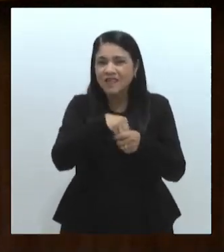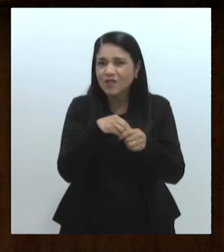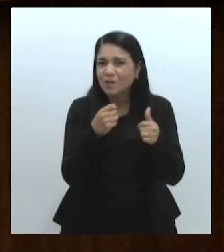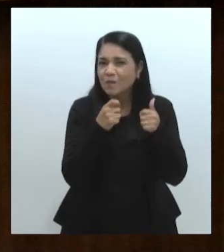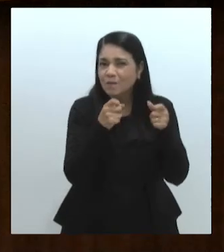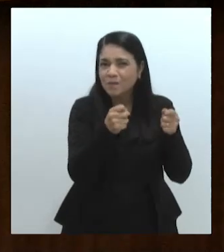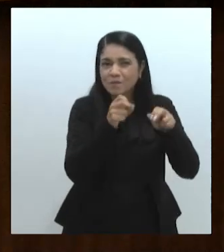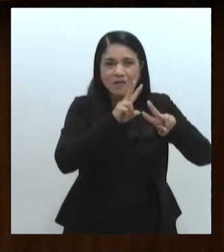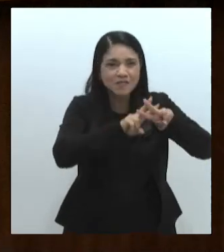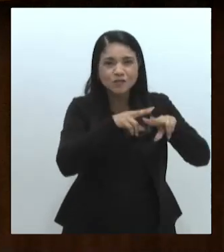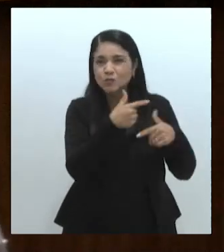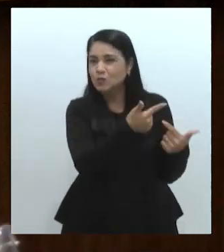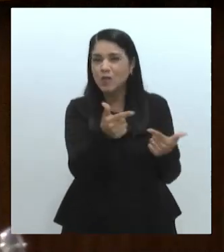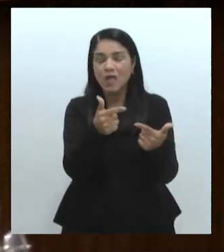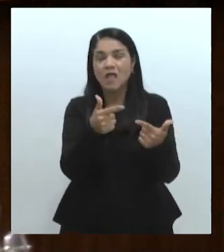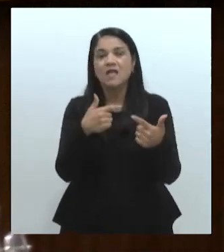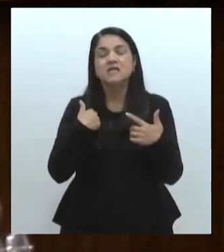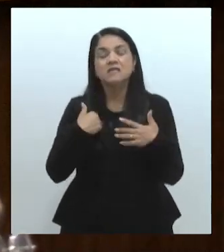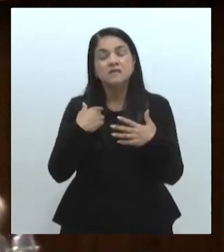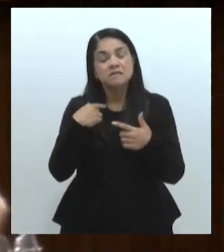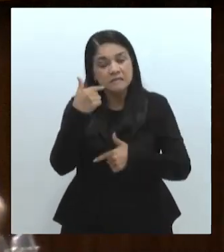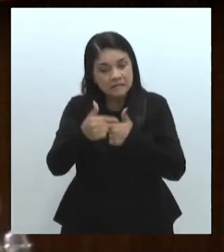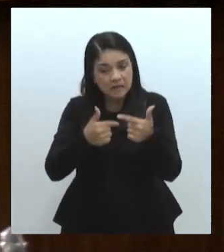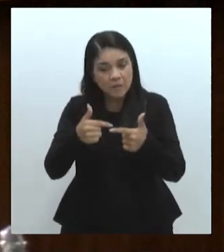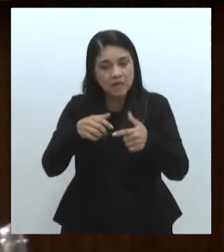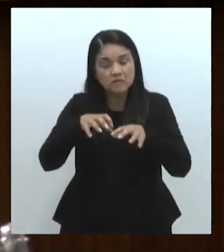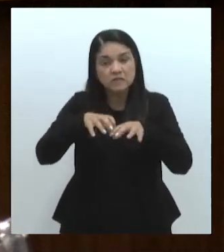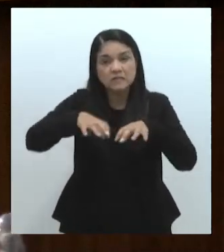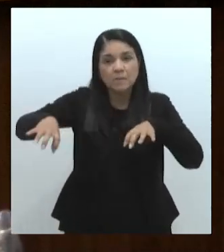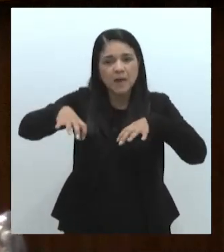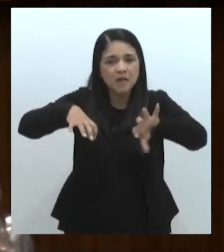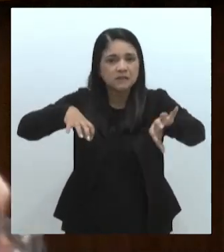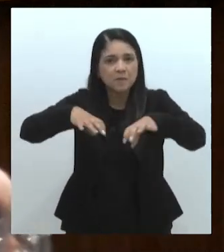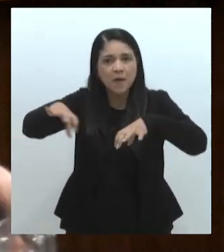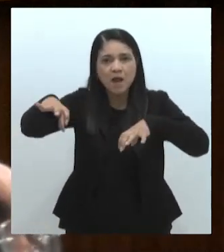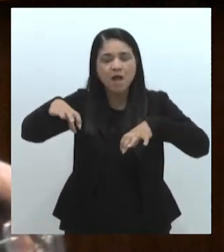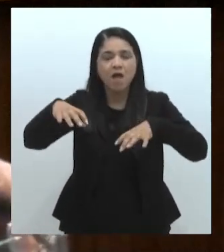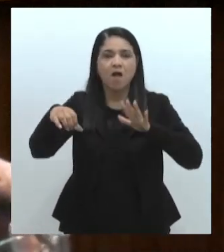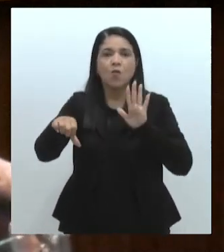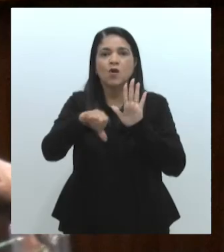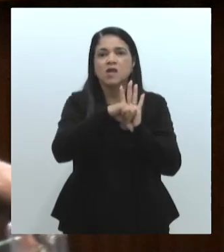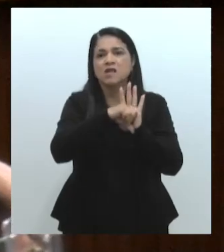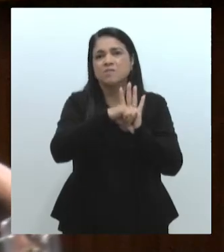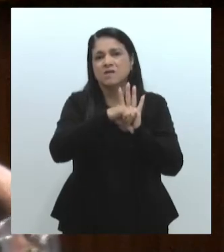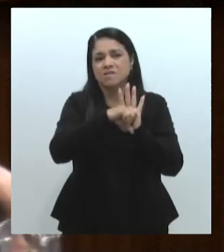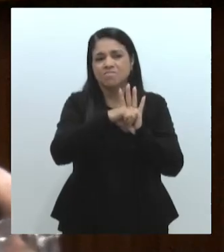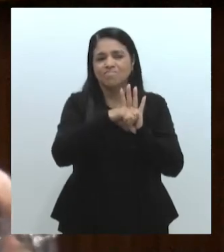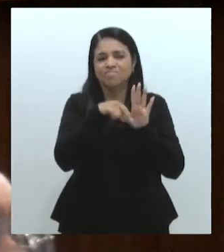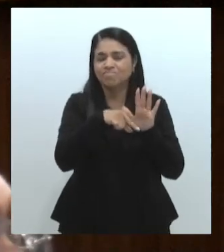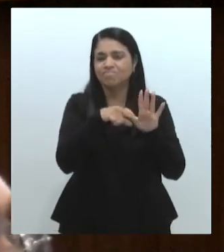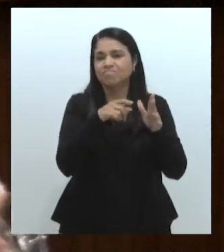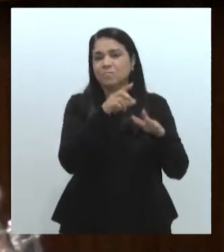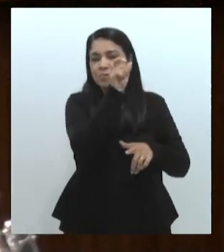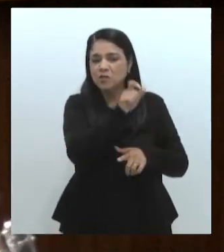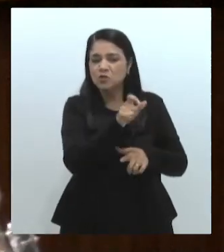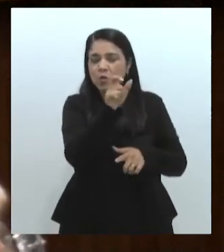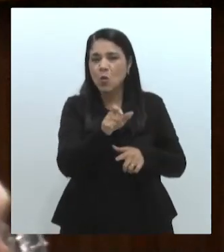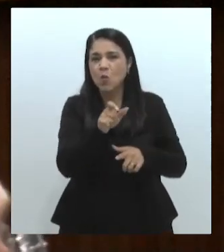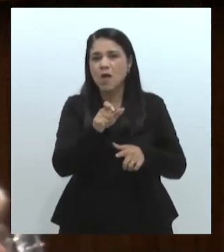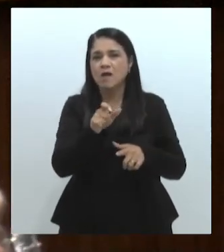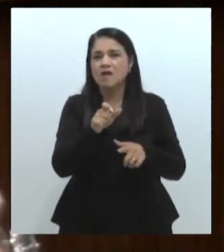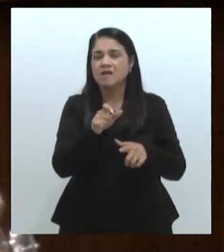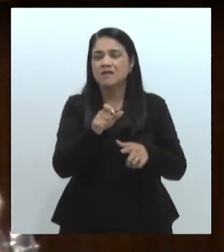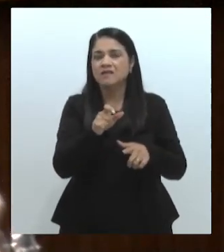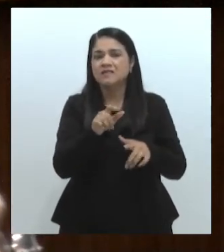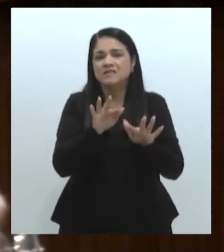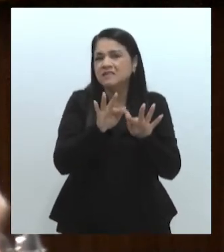separar bastante os presos de baixíssima periculosidade daqueles de altíssima periculosidade. Isso, inclusive, creio